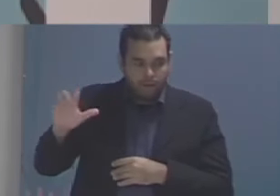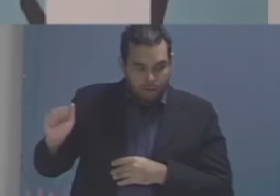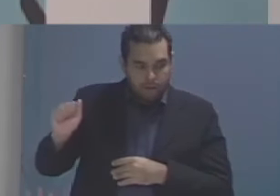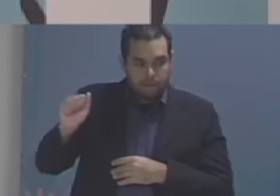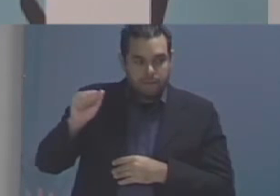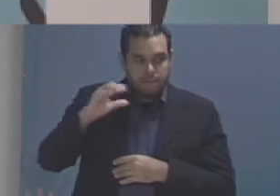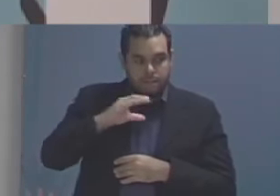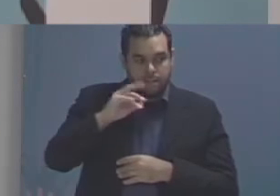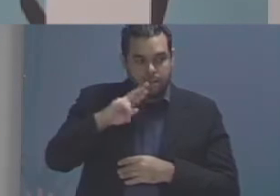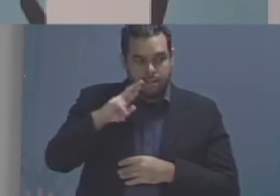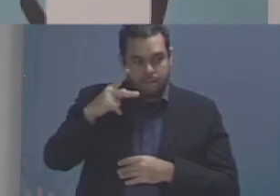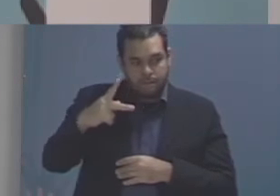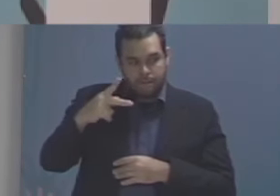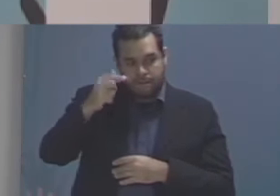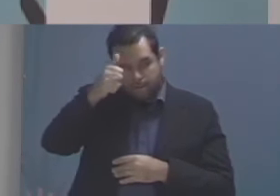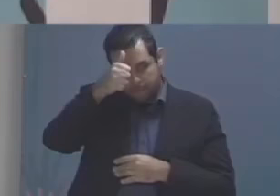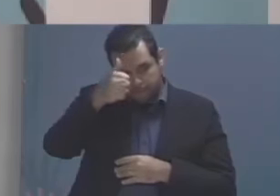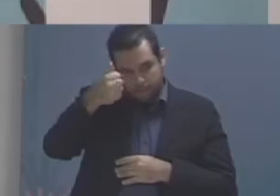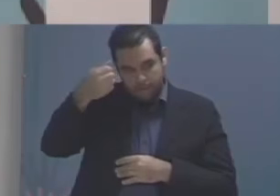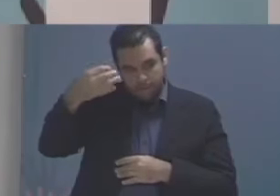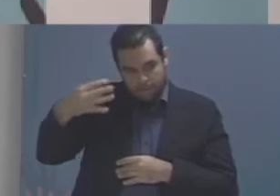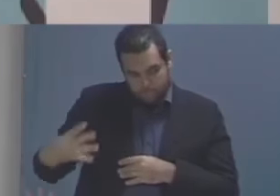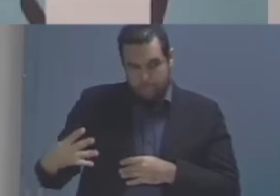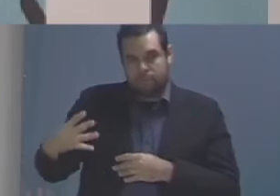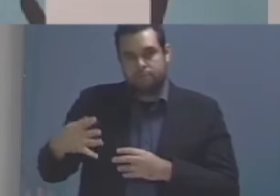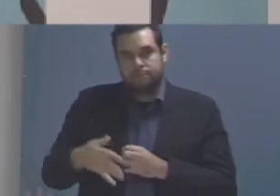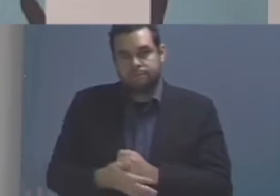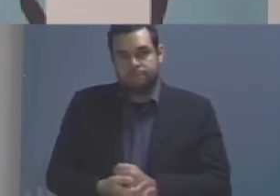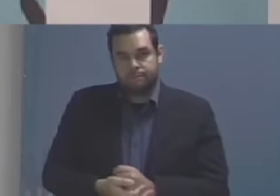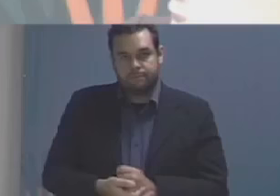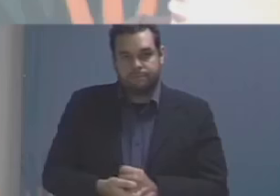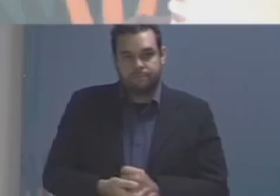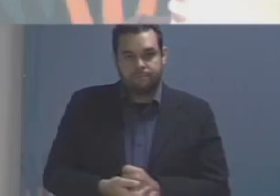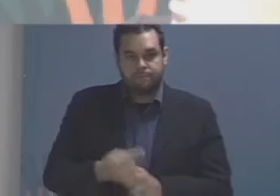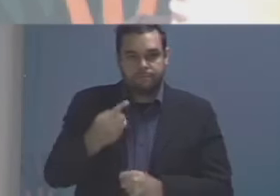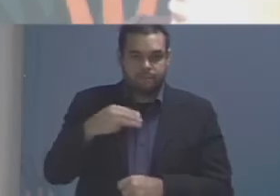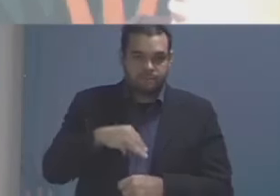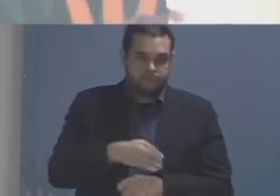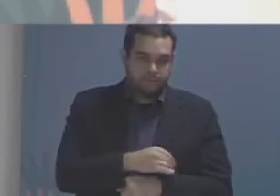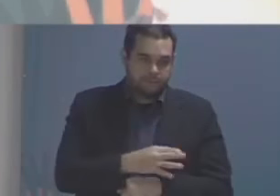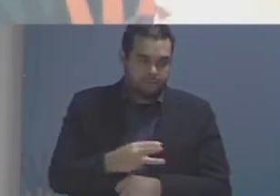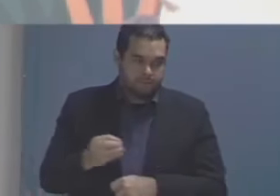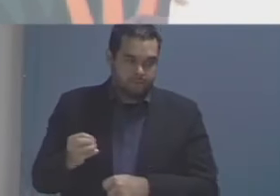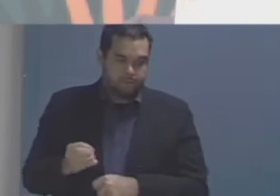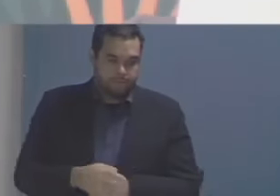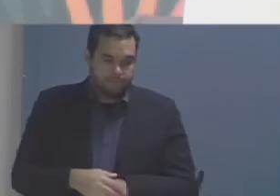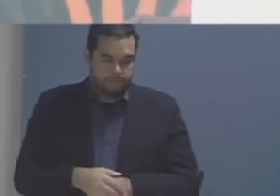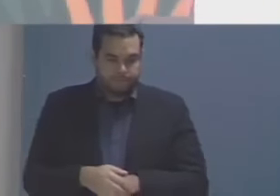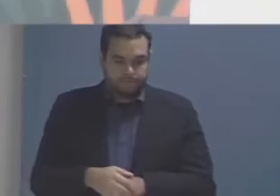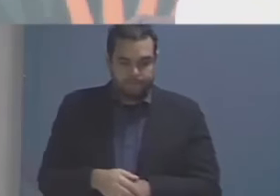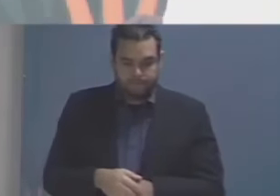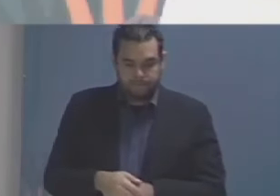do Sul, número 31. 1 minuto e 30, candidato.